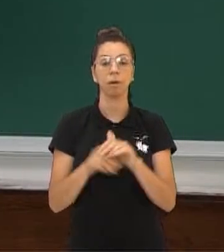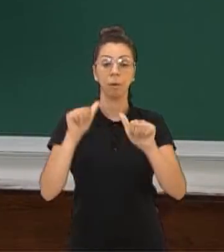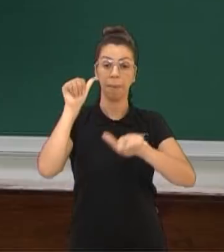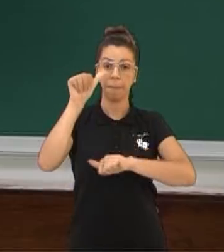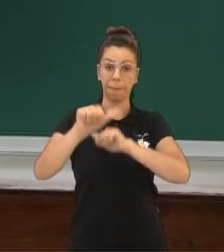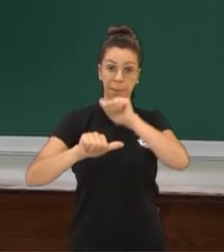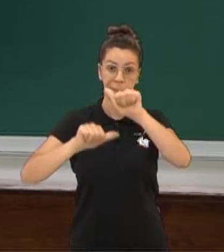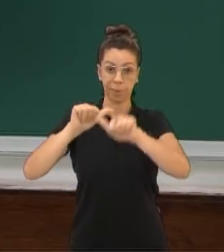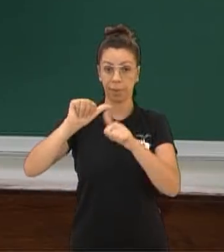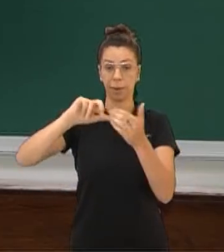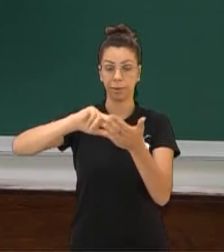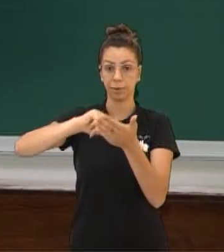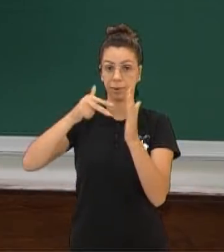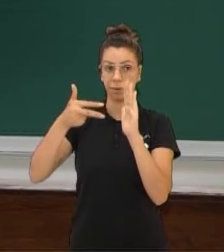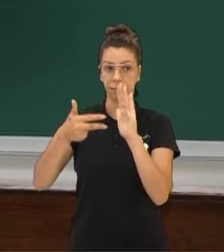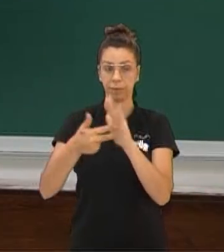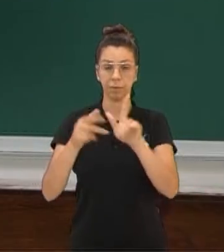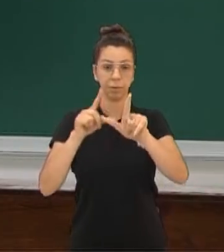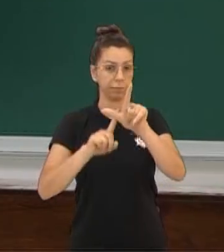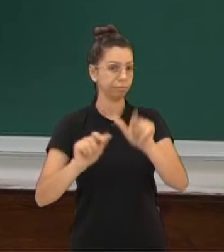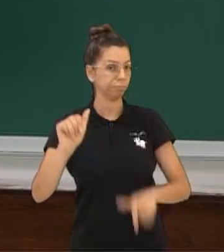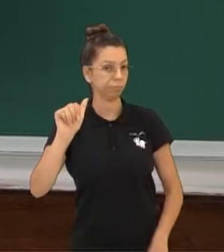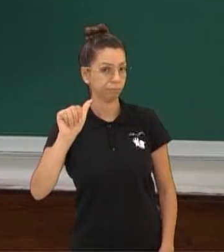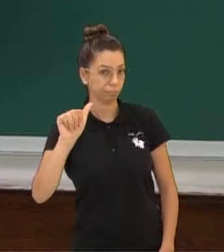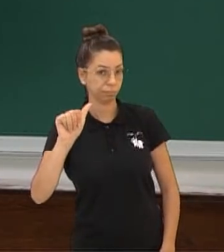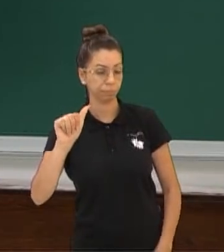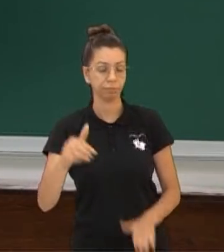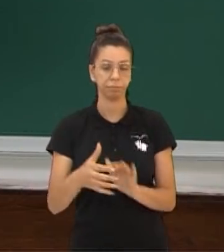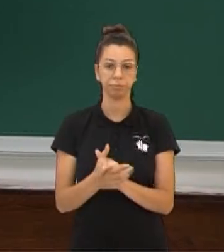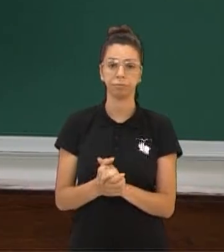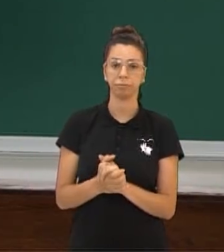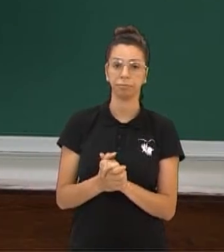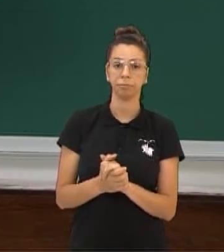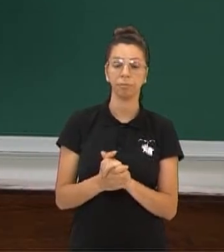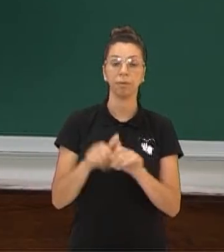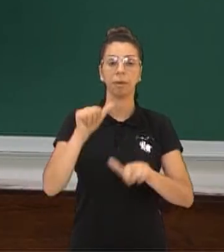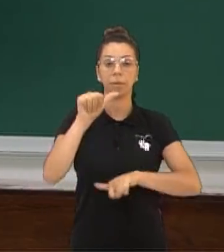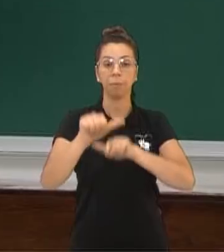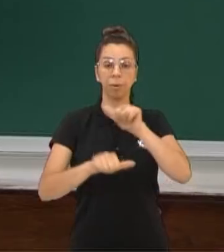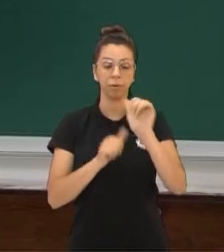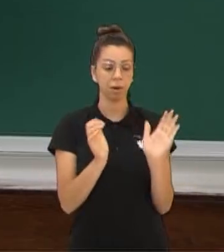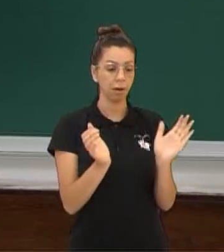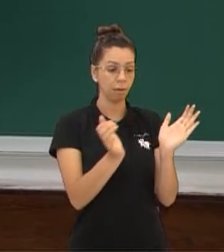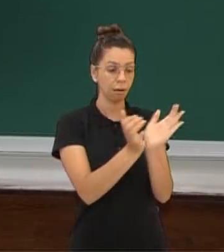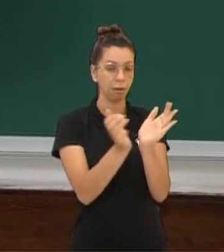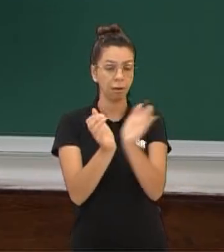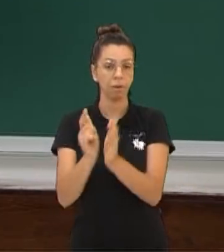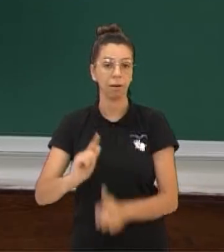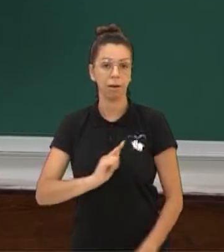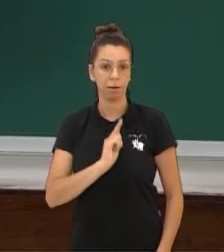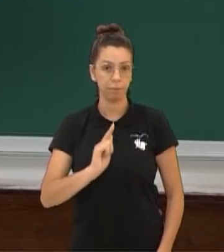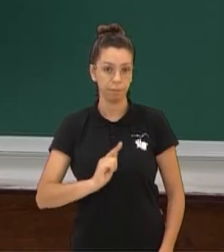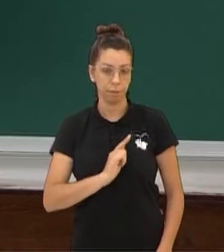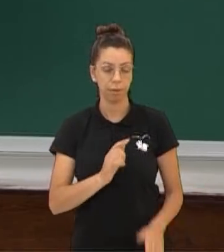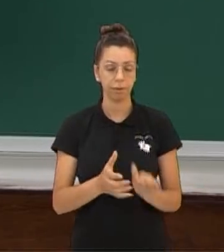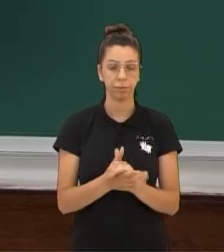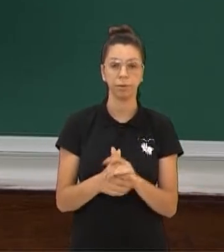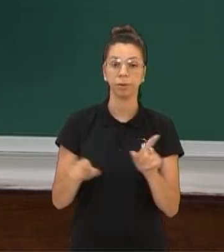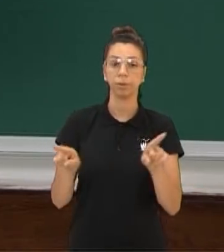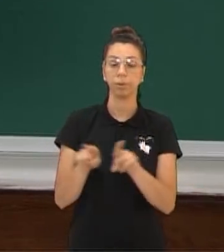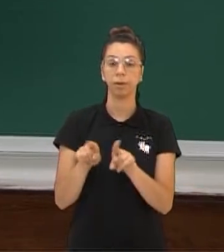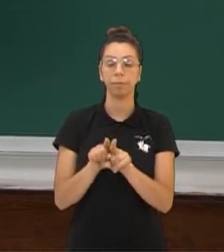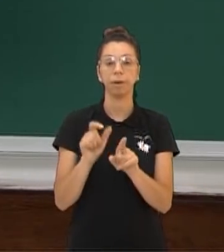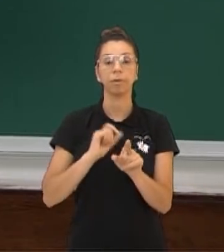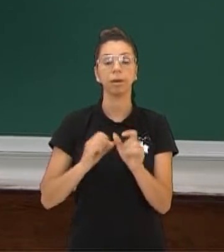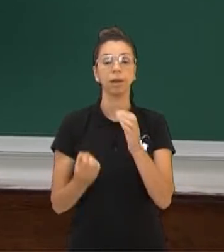for essa a sua opção, coloca a letra A. Modificar a sua classe gramatical, criar um sinônimo,